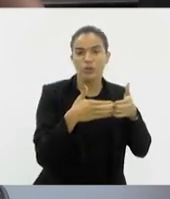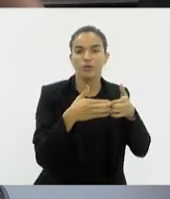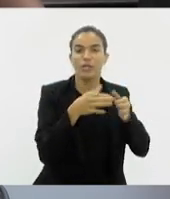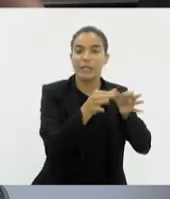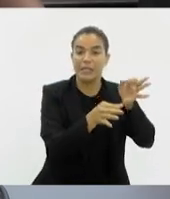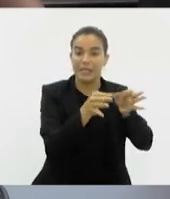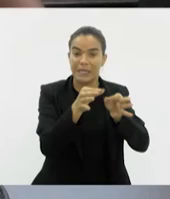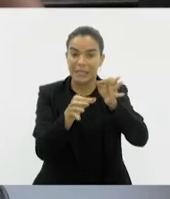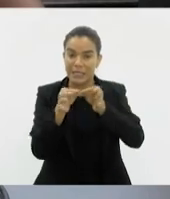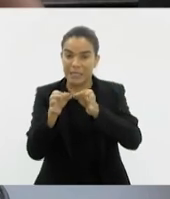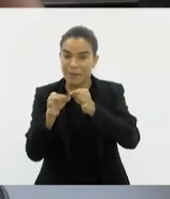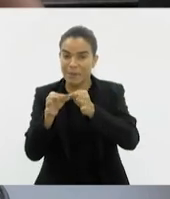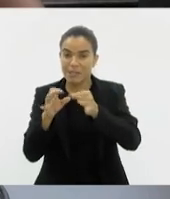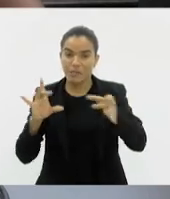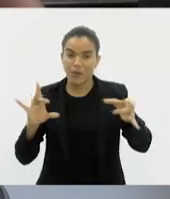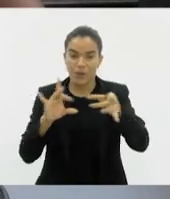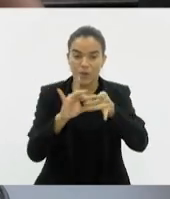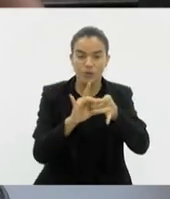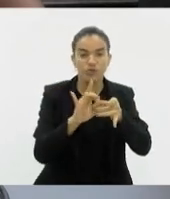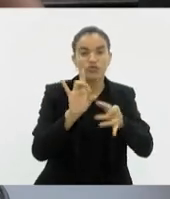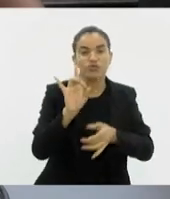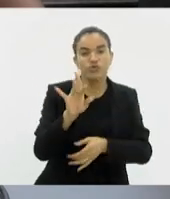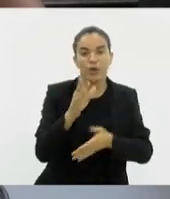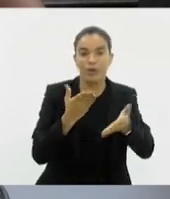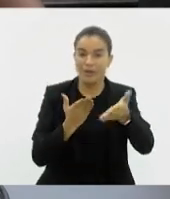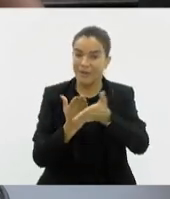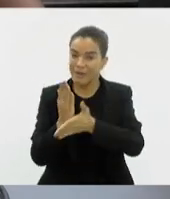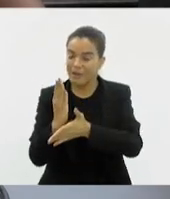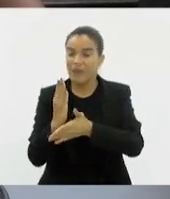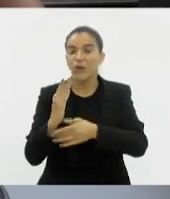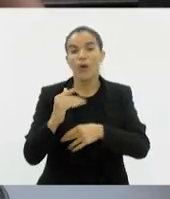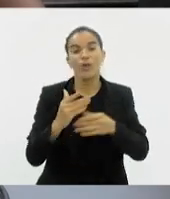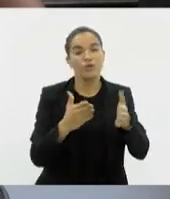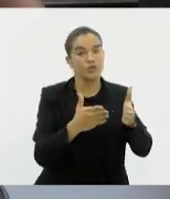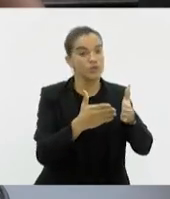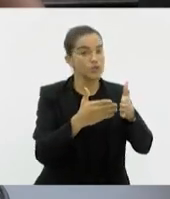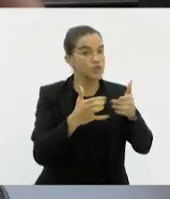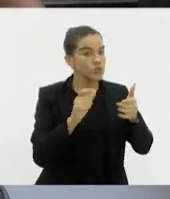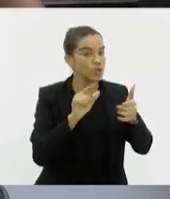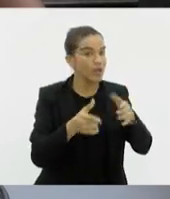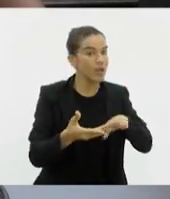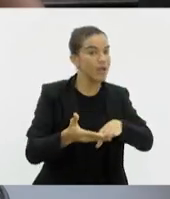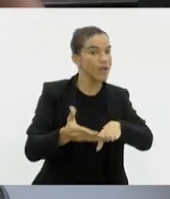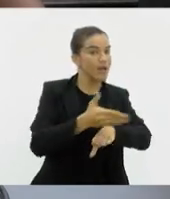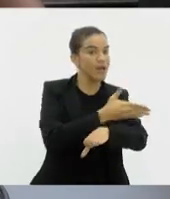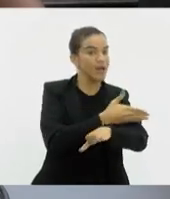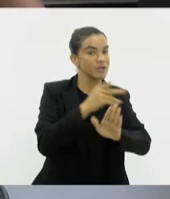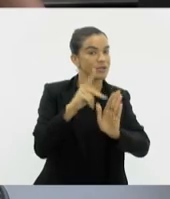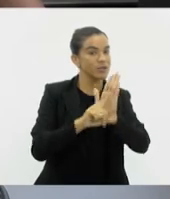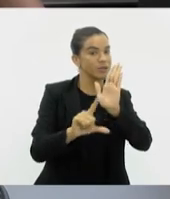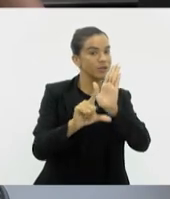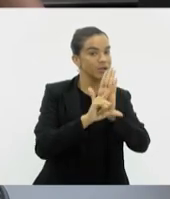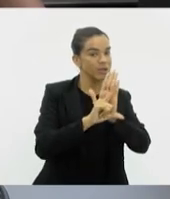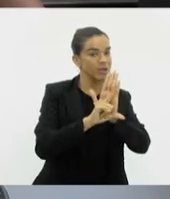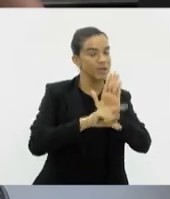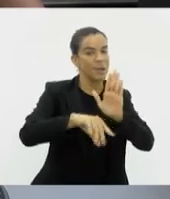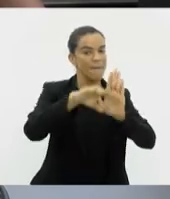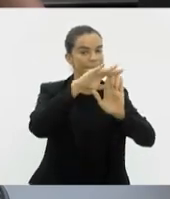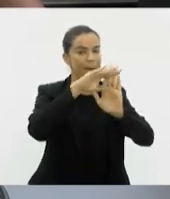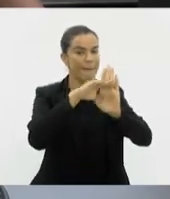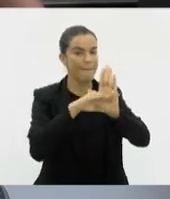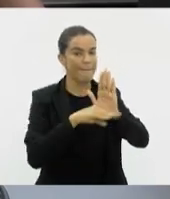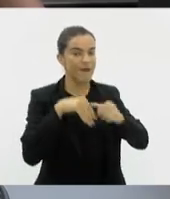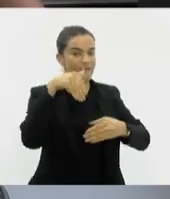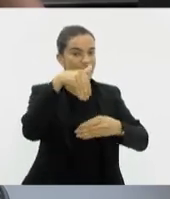tramitação conjunta, elas só serão deferidas quando solicitadas antes do projeto entrar na ordem do dia. O